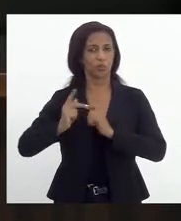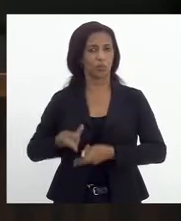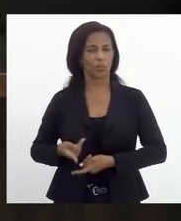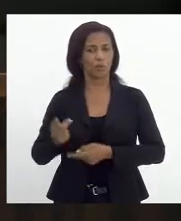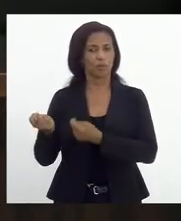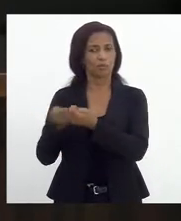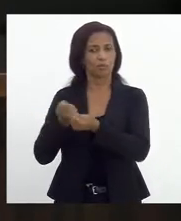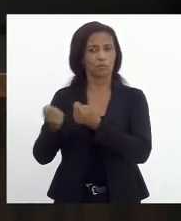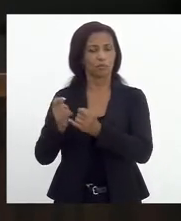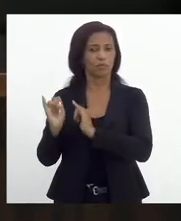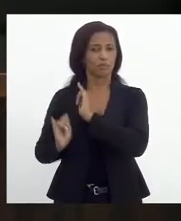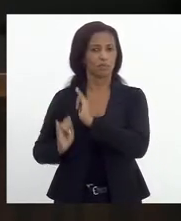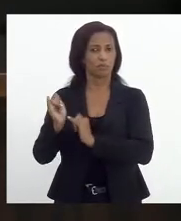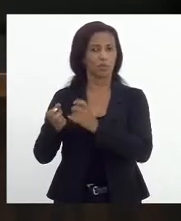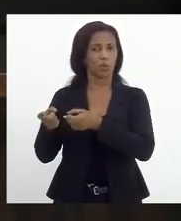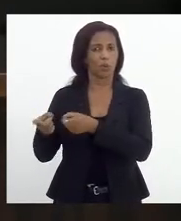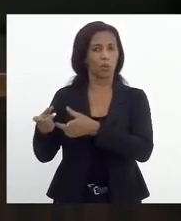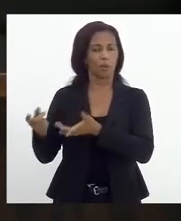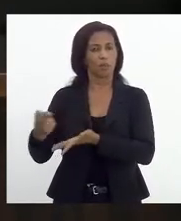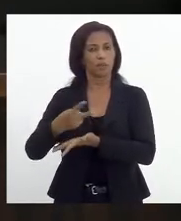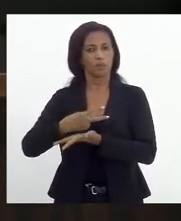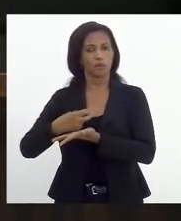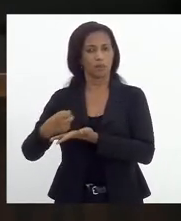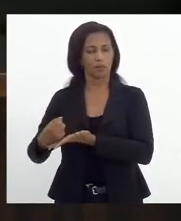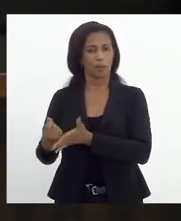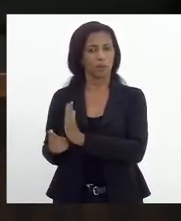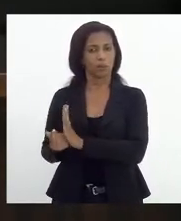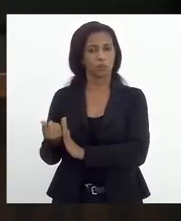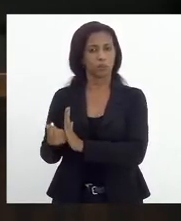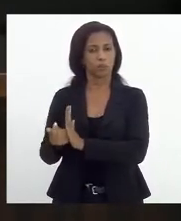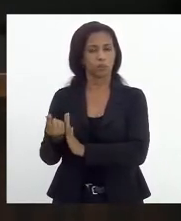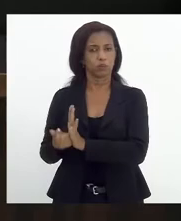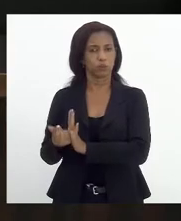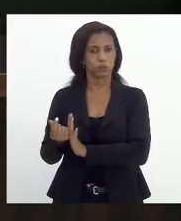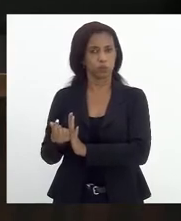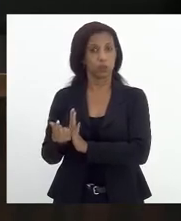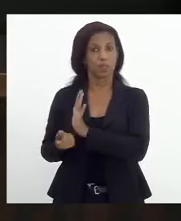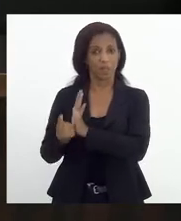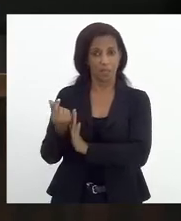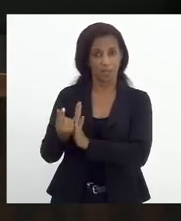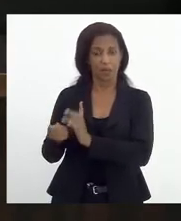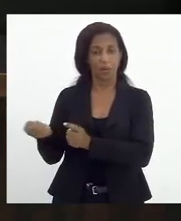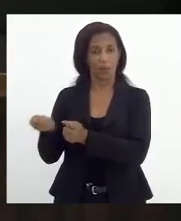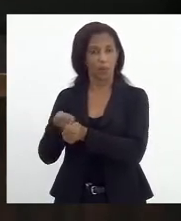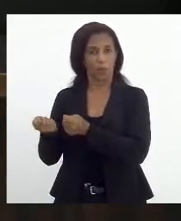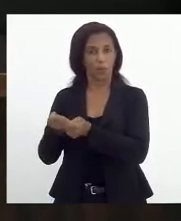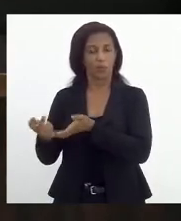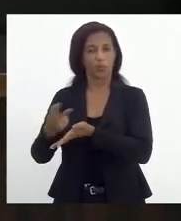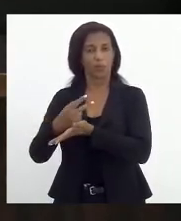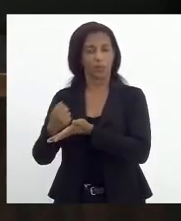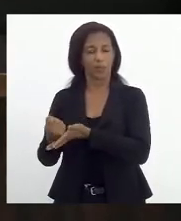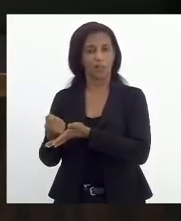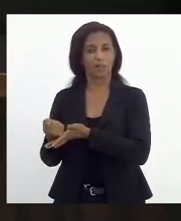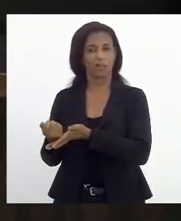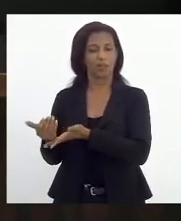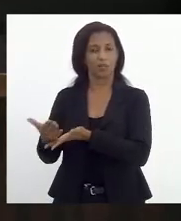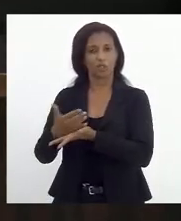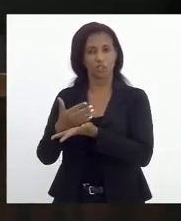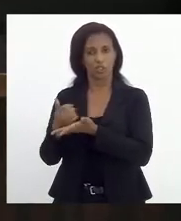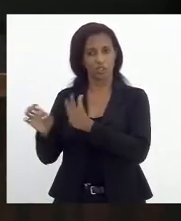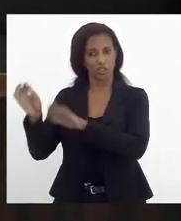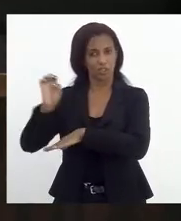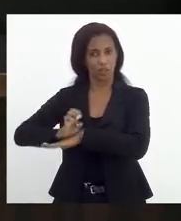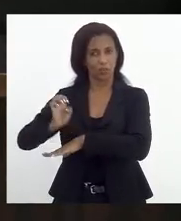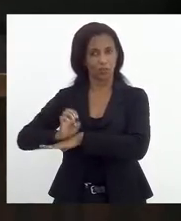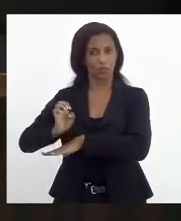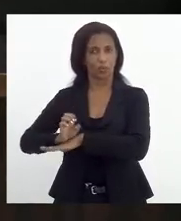de Economia, Indústria, Comércio e Tributação, Indústria e Comércio, de Tributação, Controle e Arrecadação Estadual, Fiscalização de Tributos